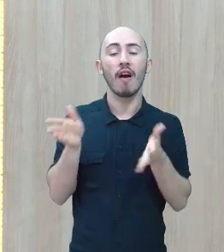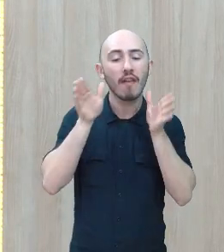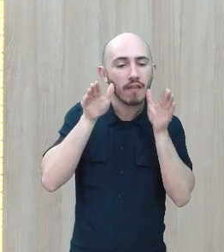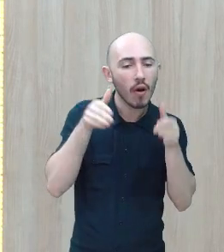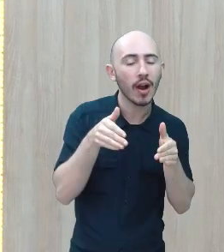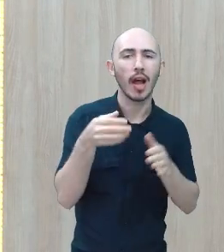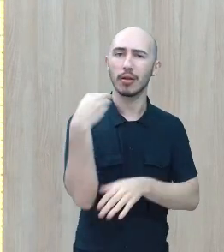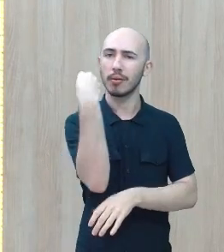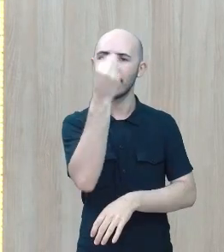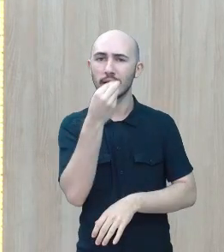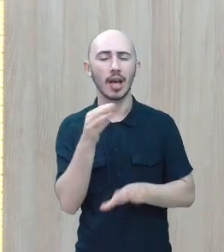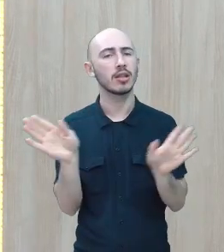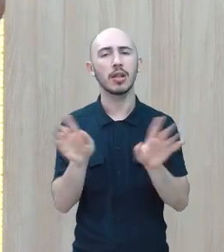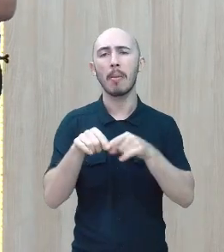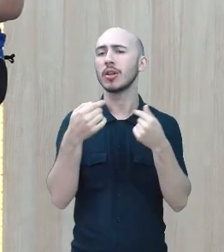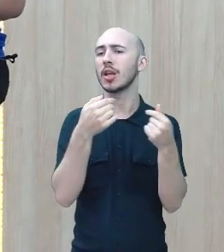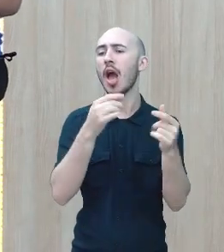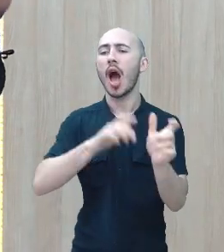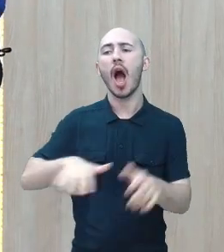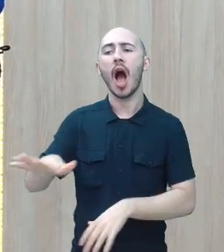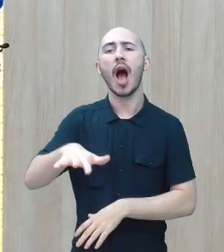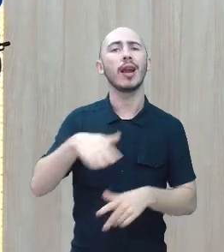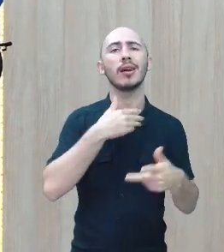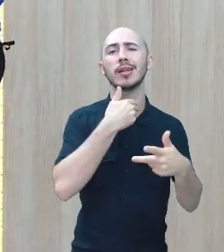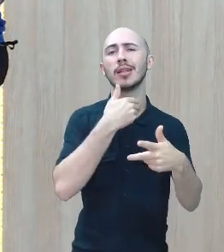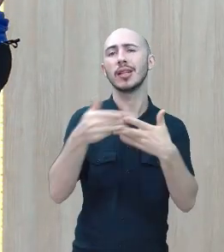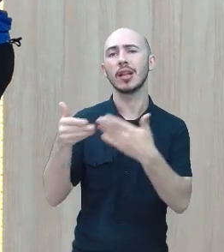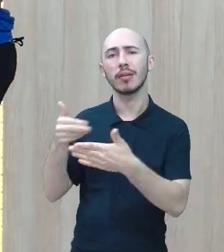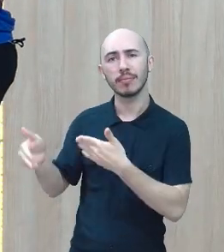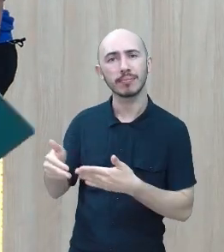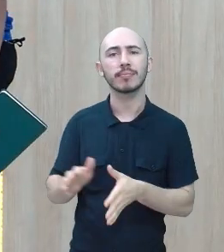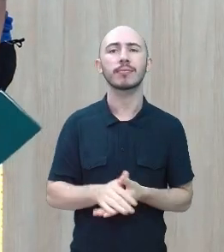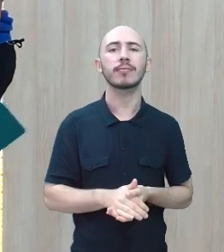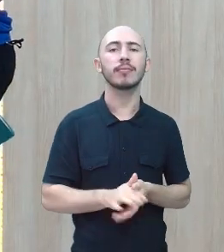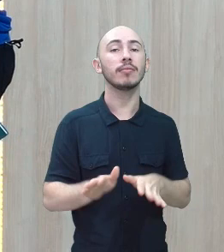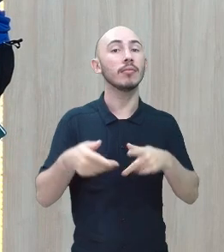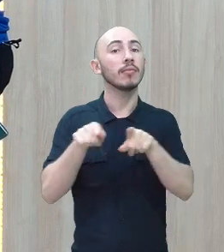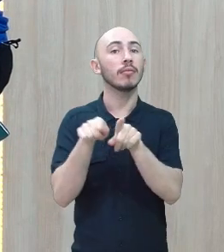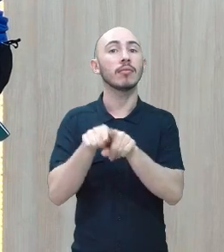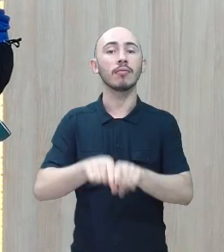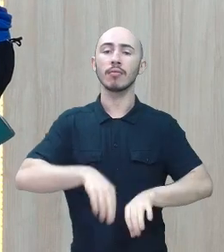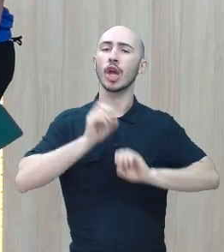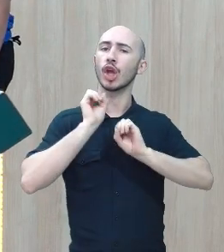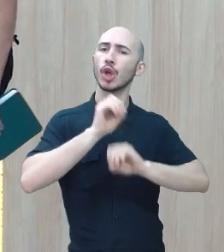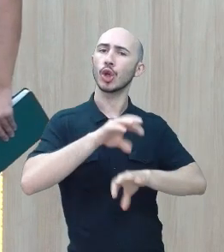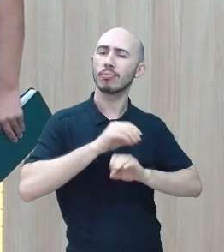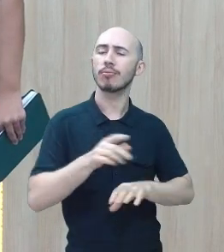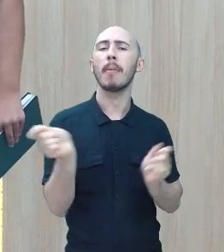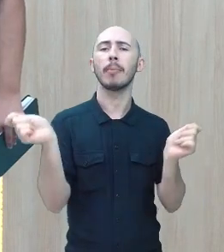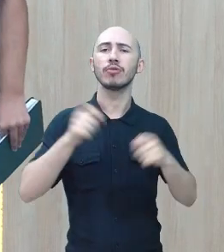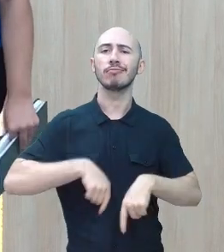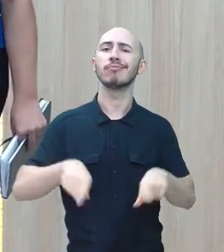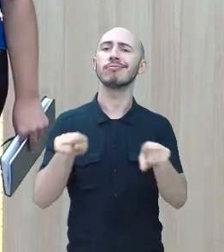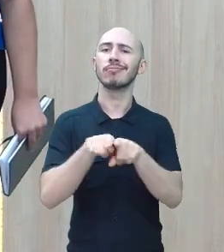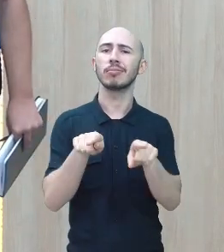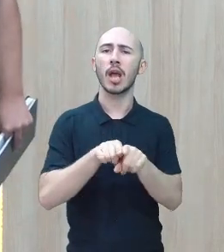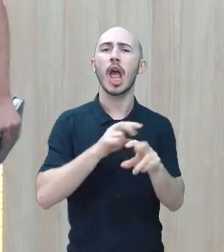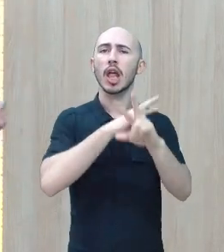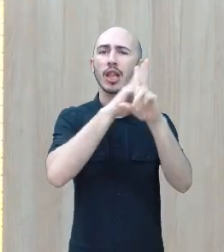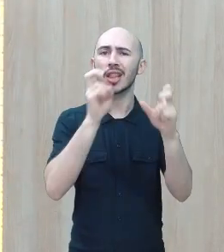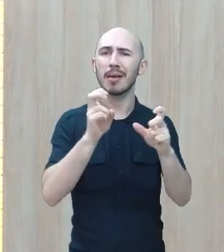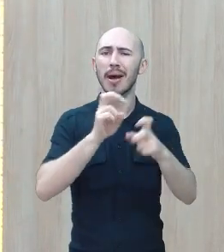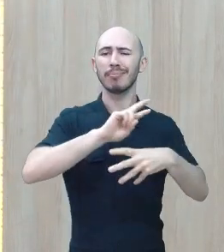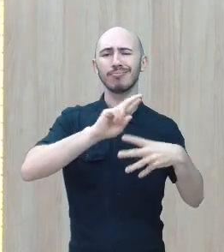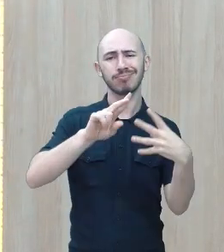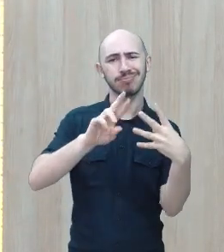em maquiagem, tá certo? O que mais, Vivi? Eles podem ser educativos e falar sobre diversos temas, né? Lembra que na aula